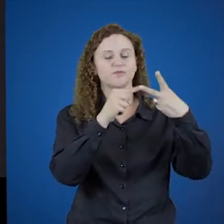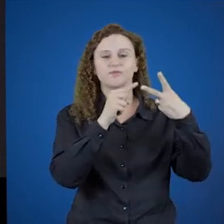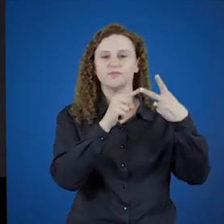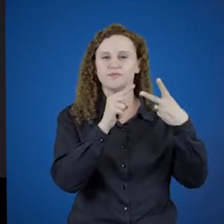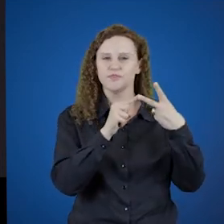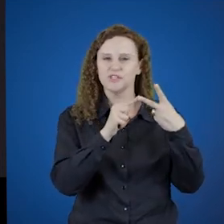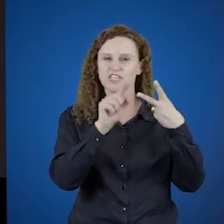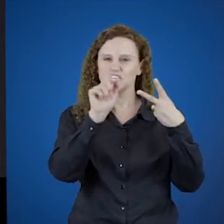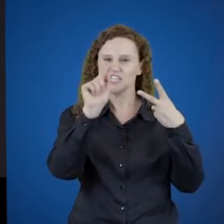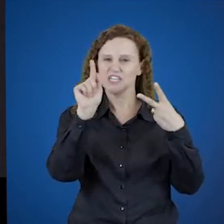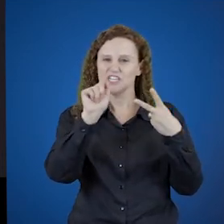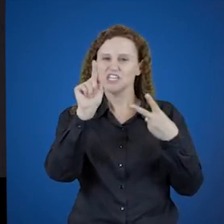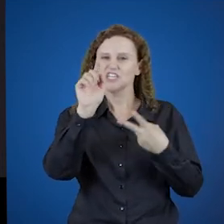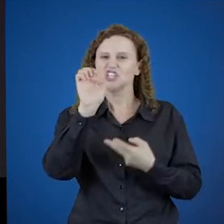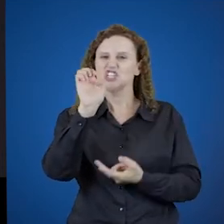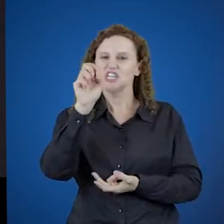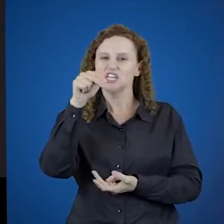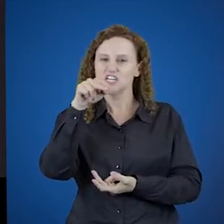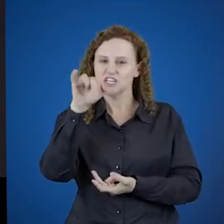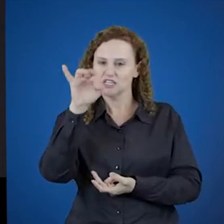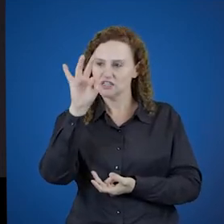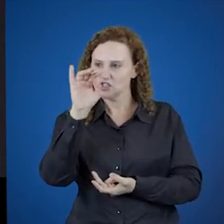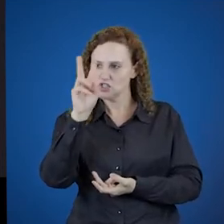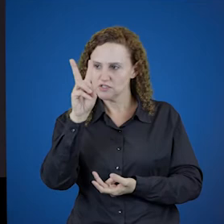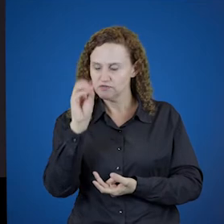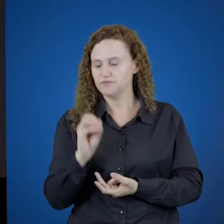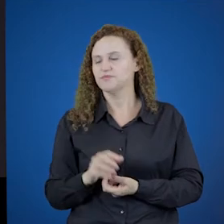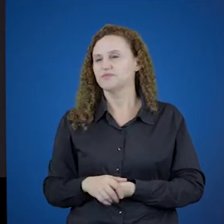dos meninos bons então